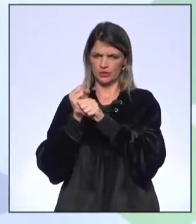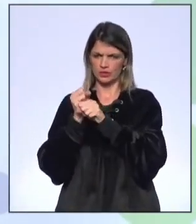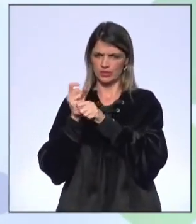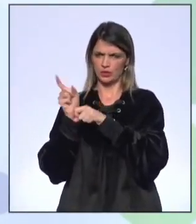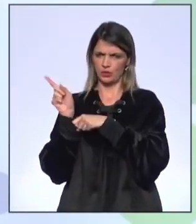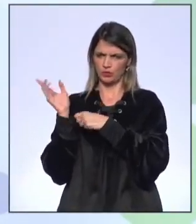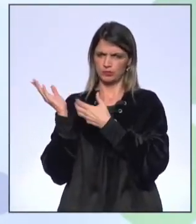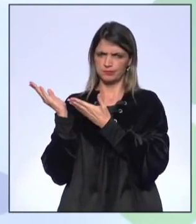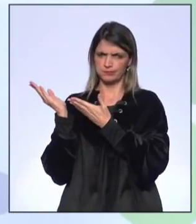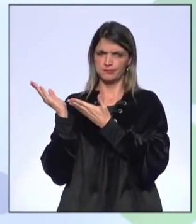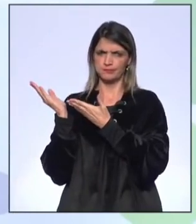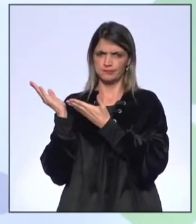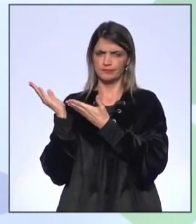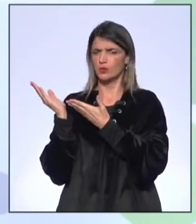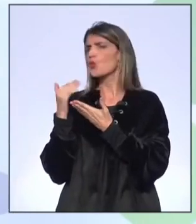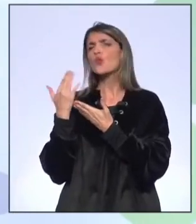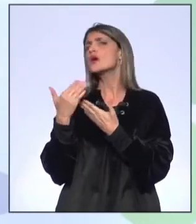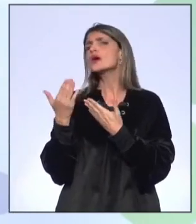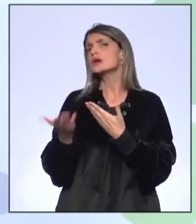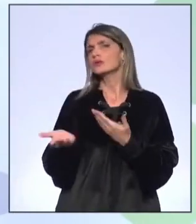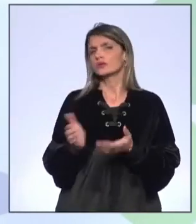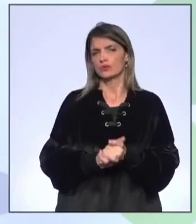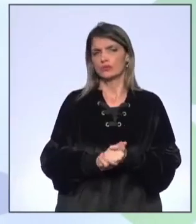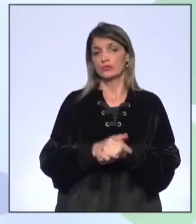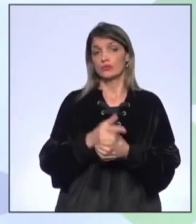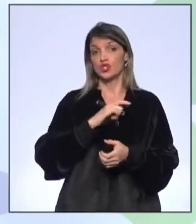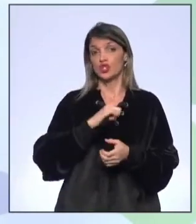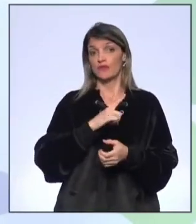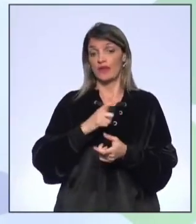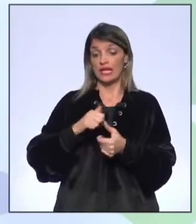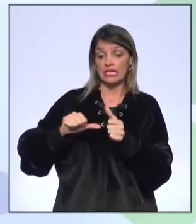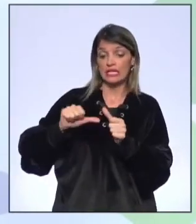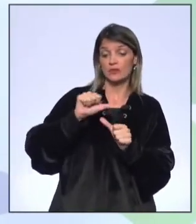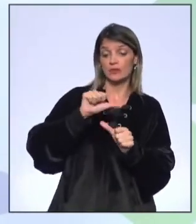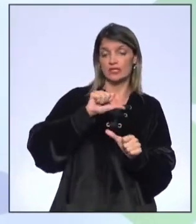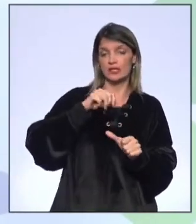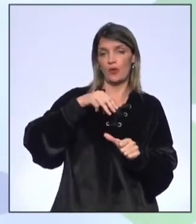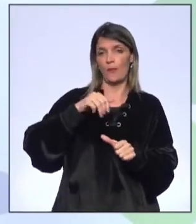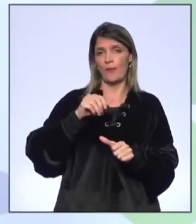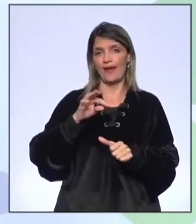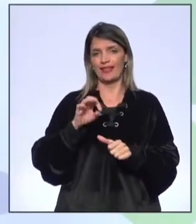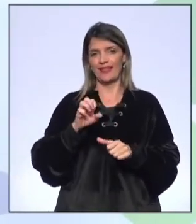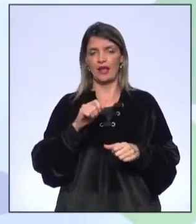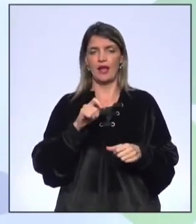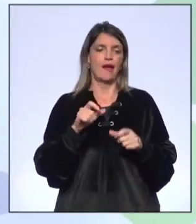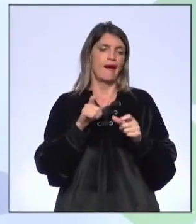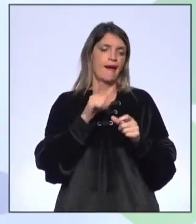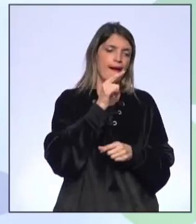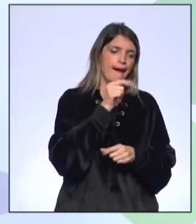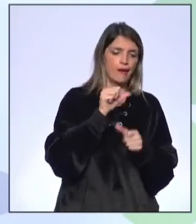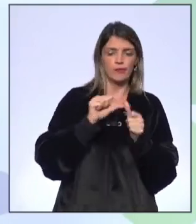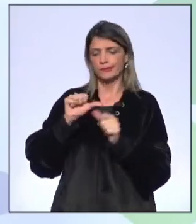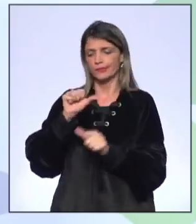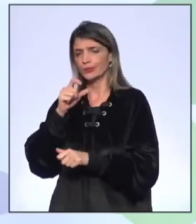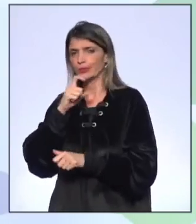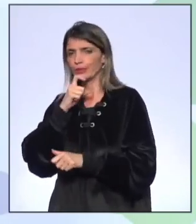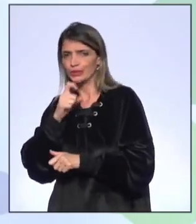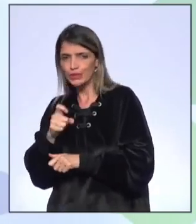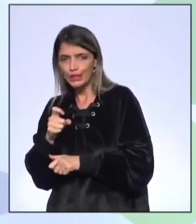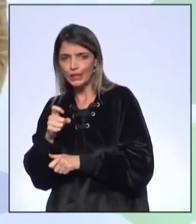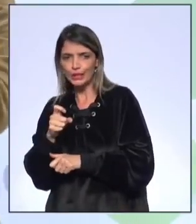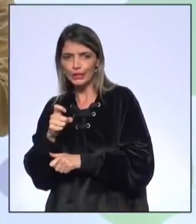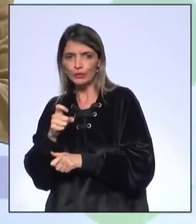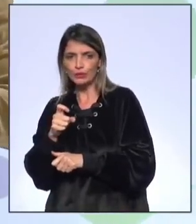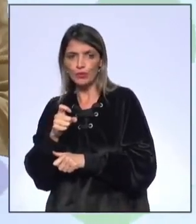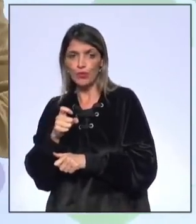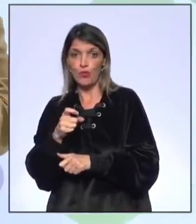equação? Quando tiver transformação da matéria. Por exemplo, a água está virando gelo, né? Você retira calor,